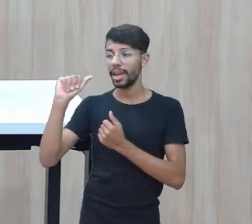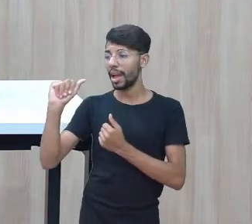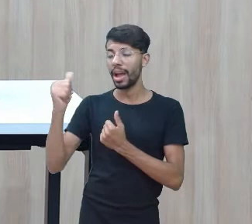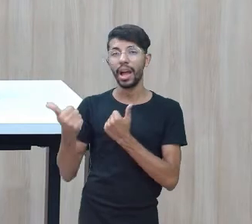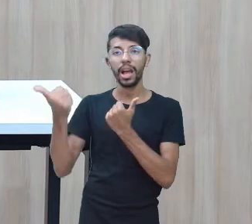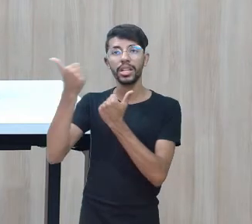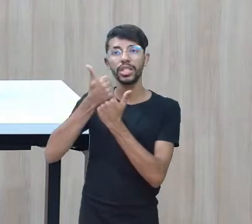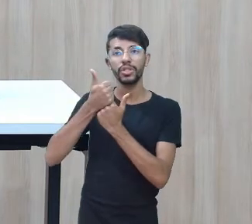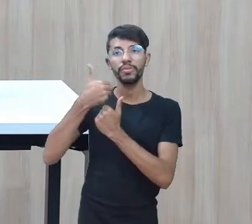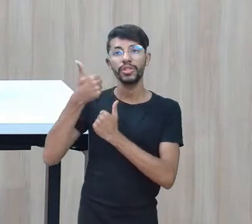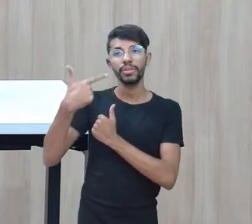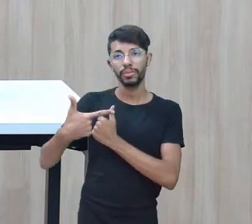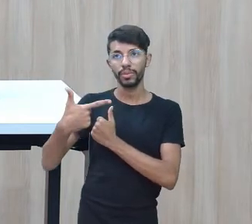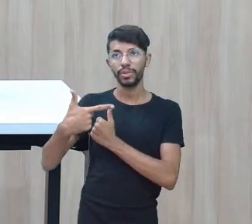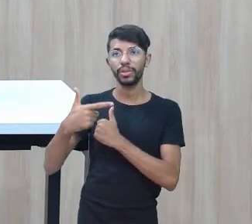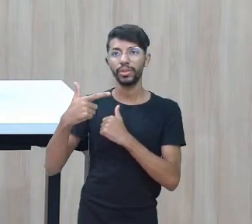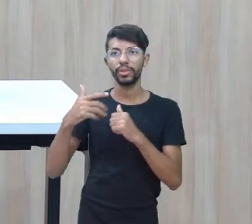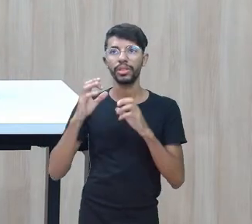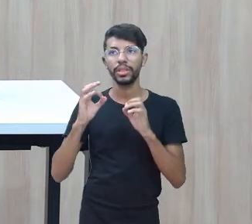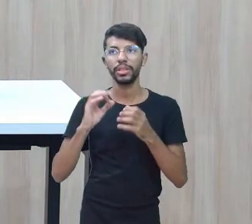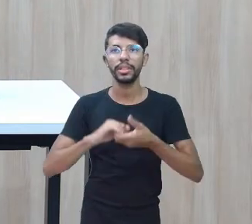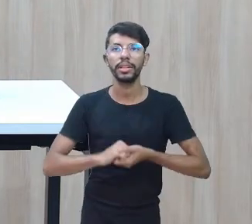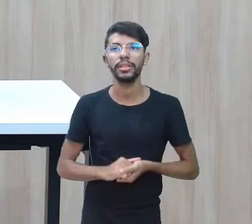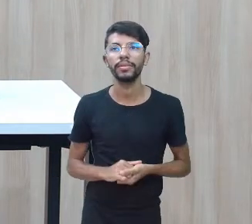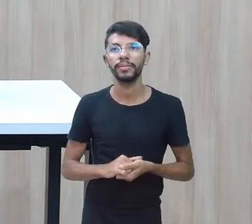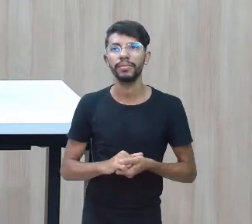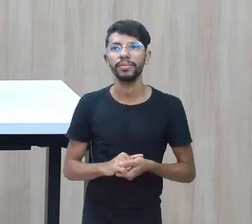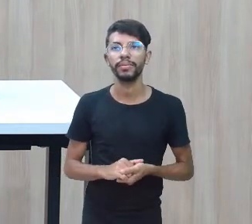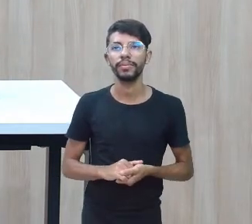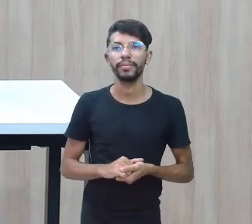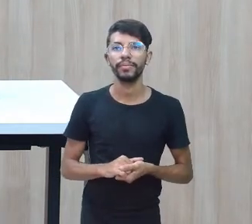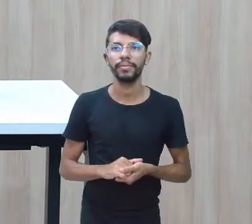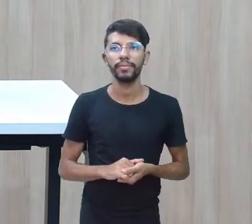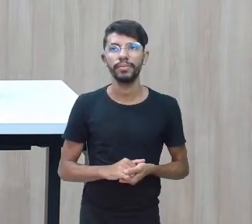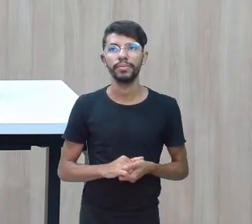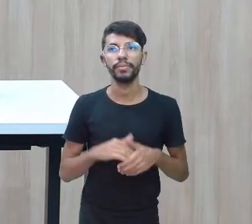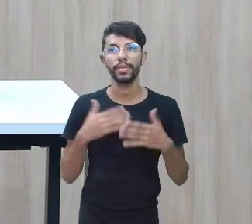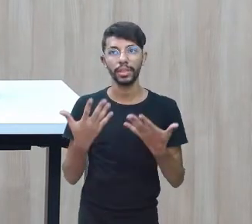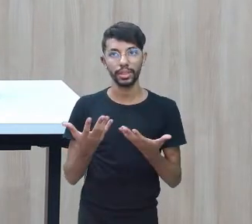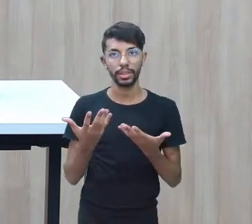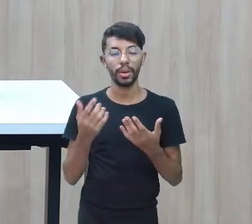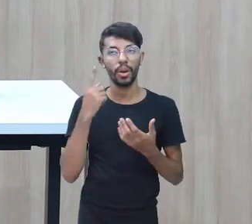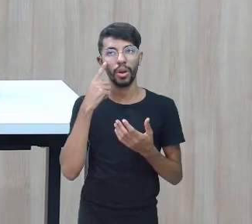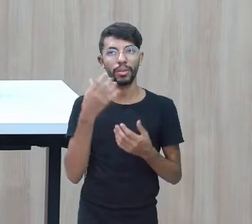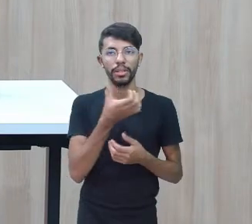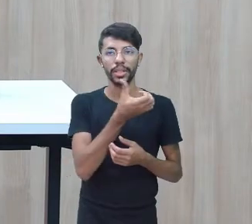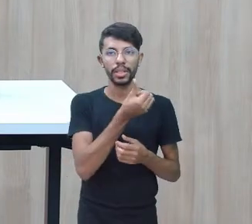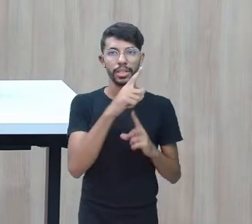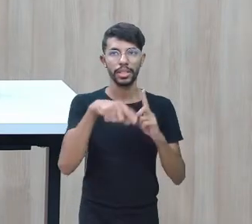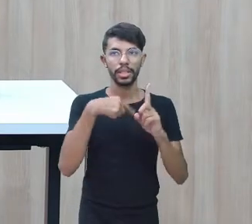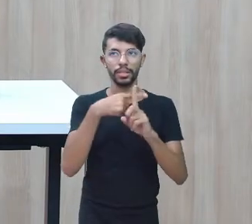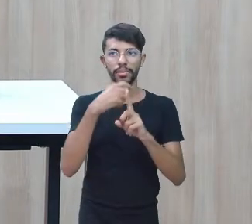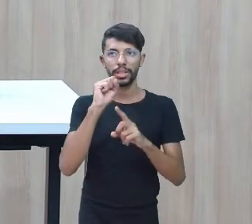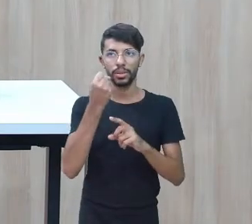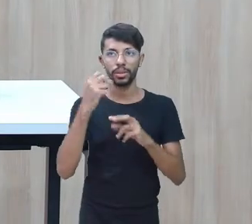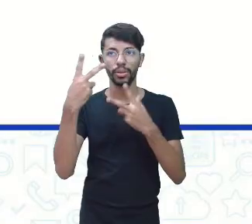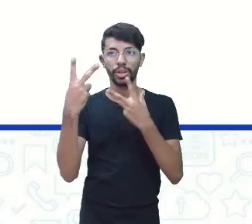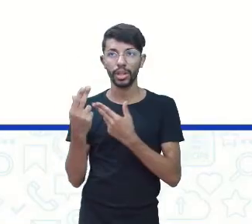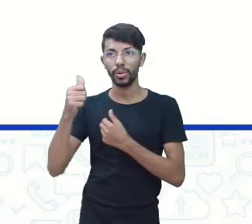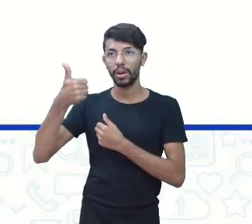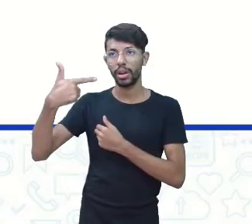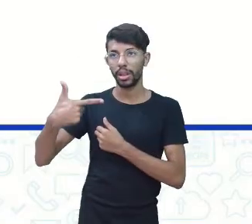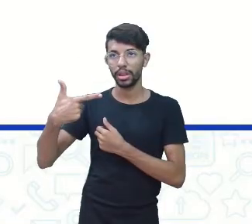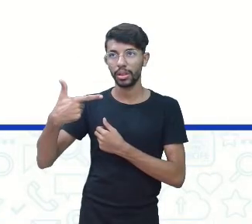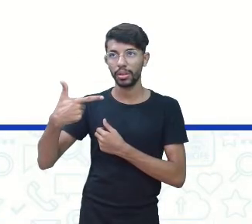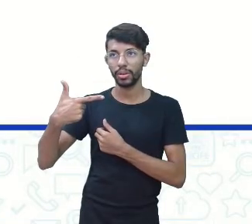E onde tiver arestas, a quantidade de arestas aqui, né? No A, as arestas. Então, fazendo a substituição, ó, a gente tem 6 mais 8,